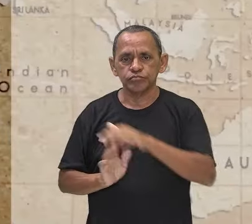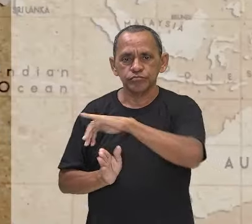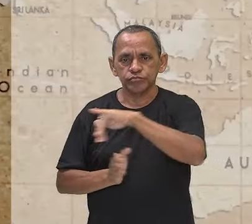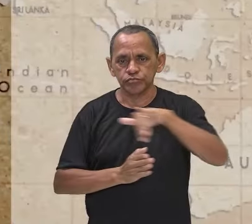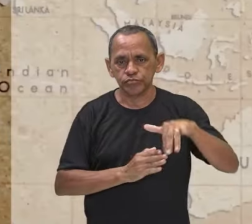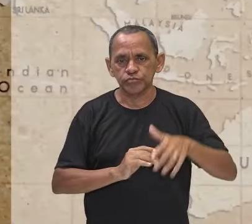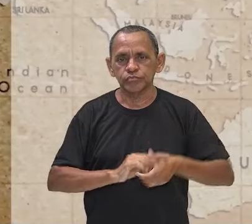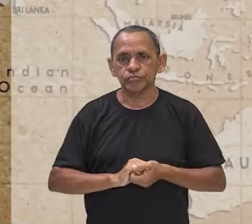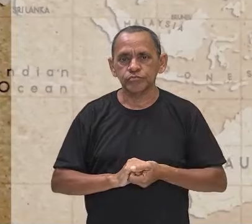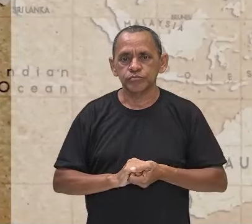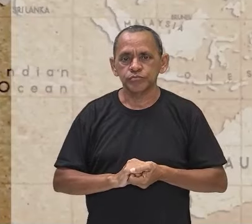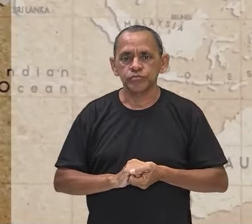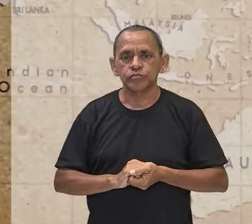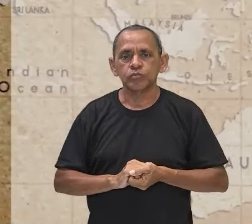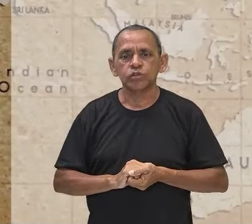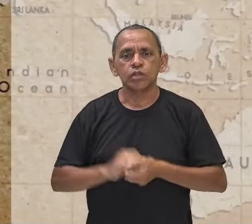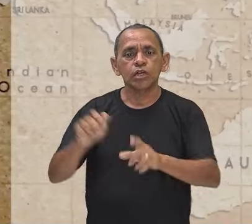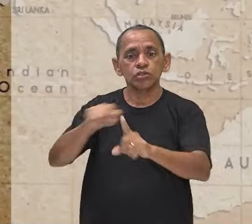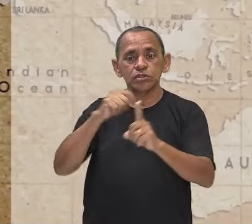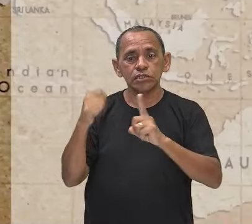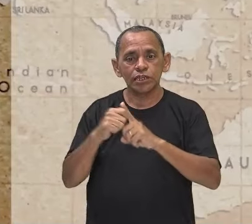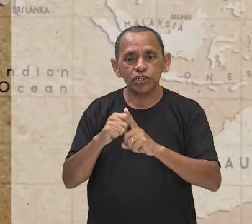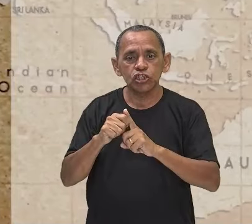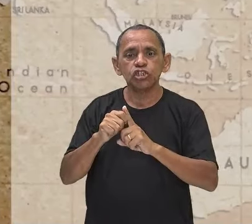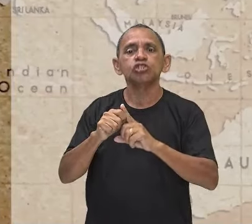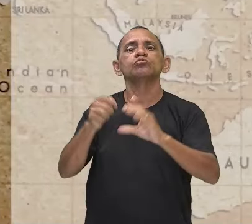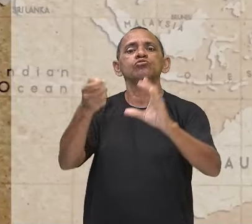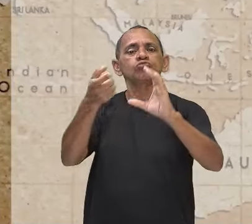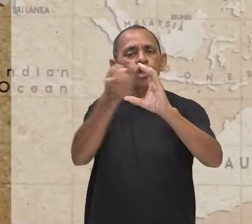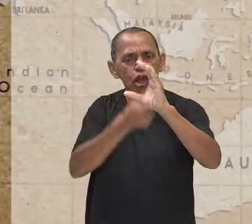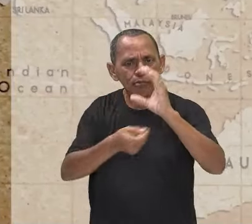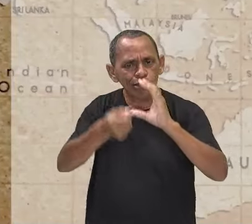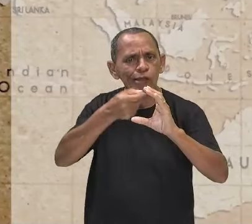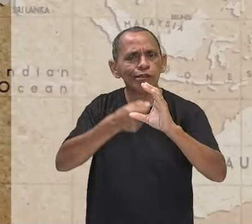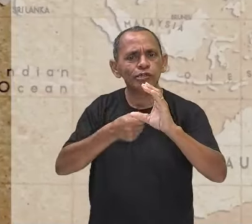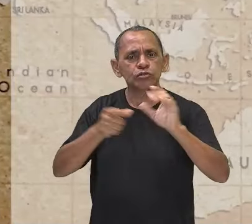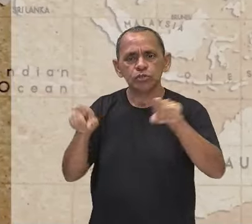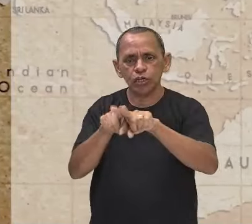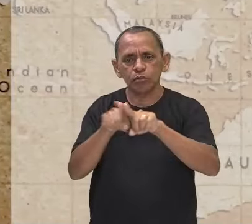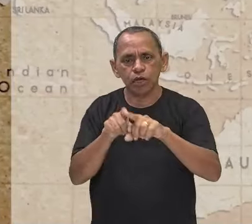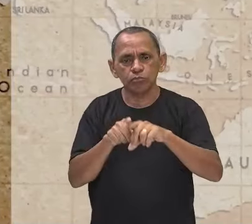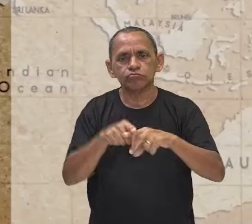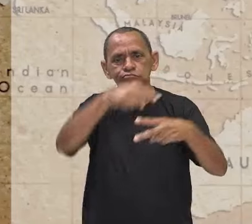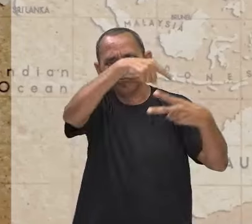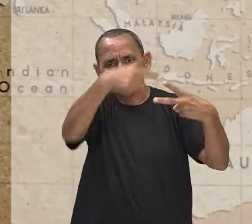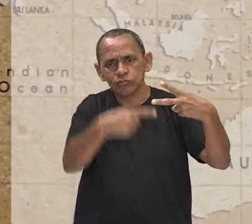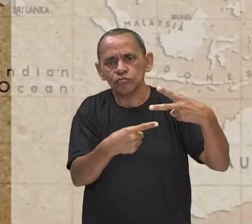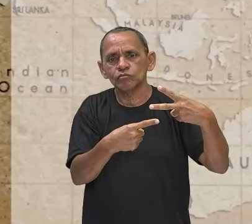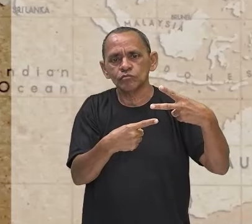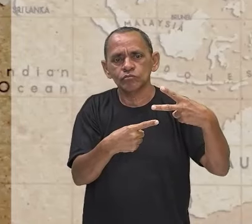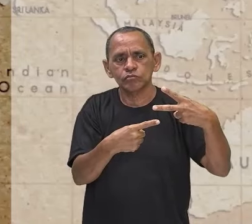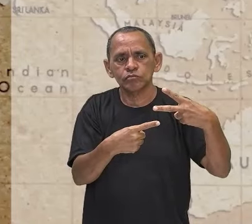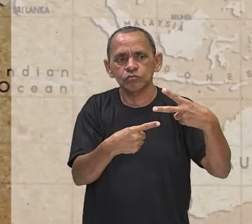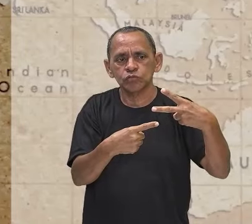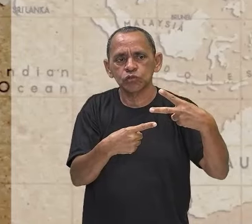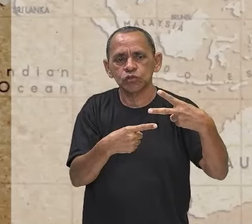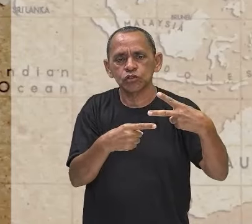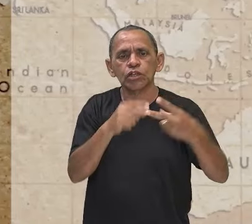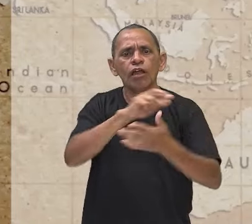pouco sobre a questão de socialismo e capitalismo, né? Então as duas, tanto uma como a outra, são formas